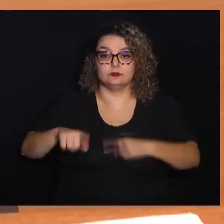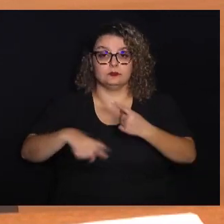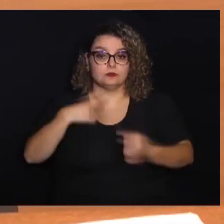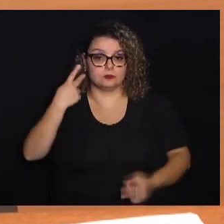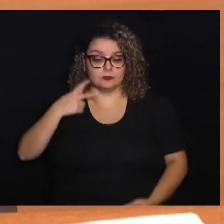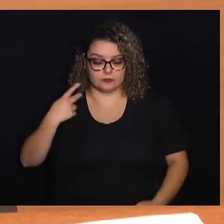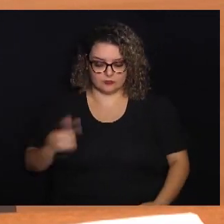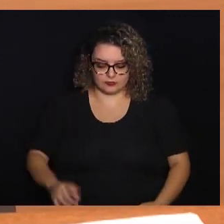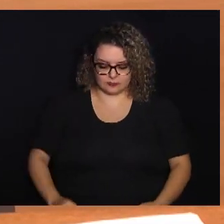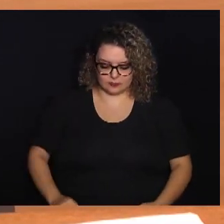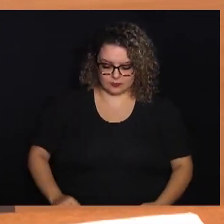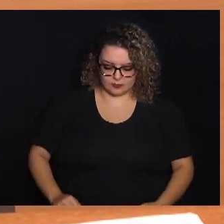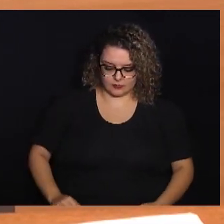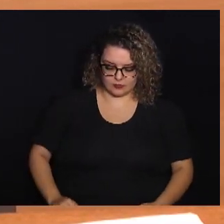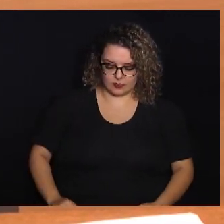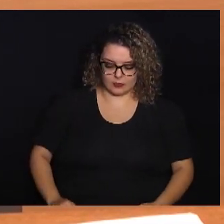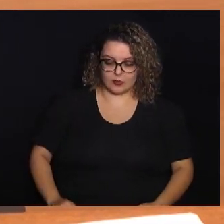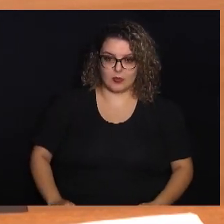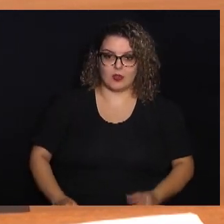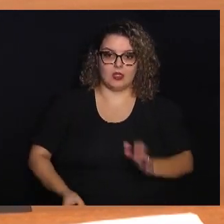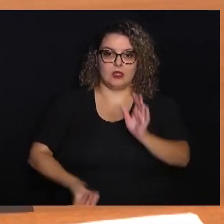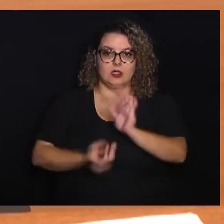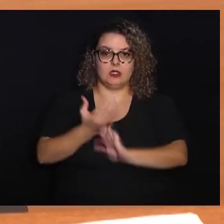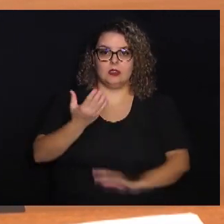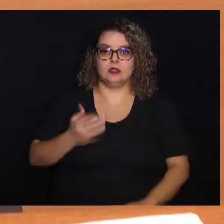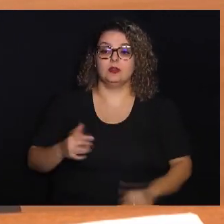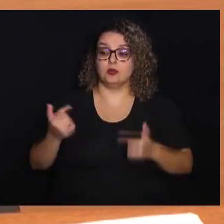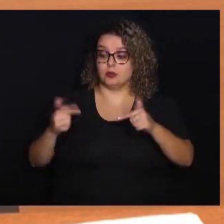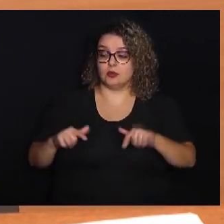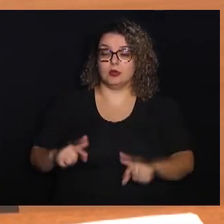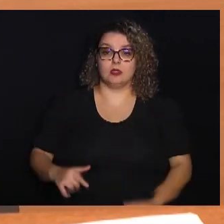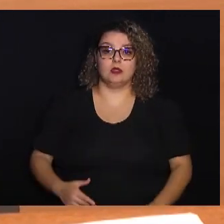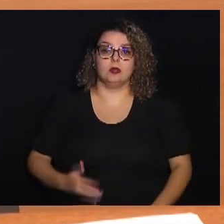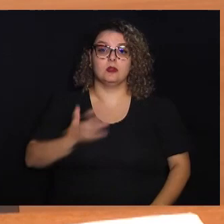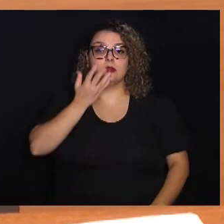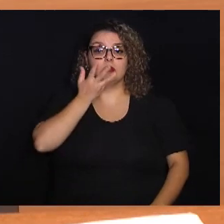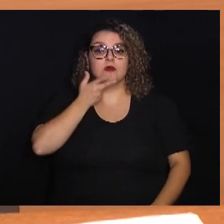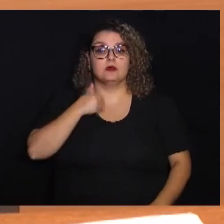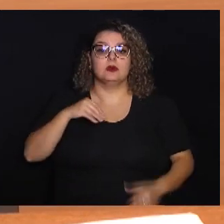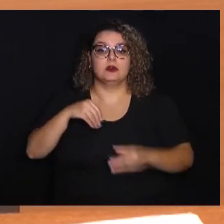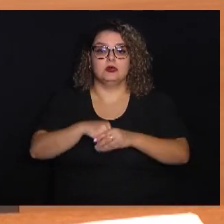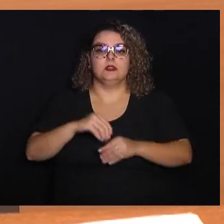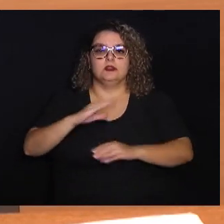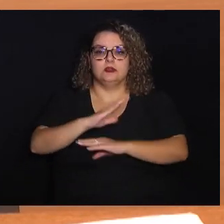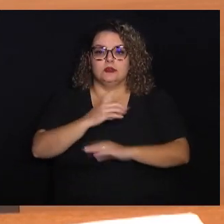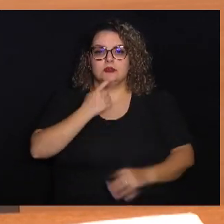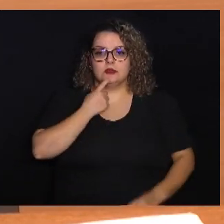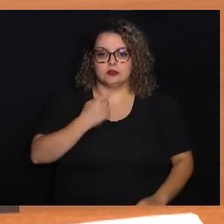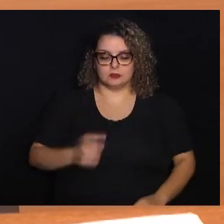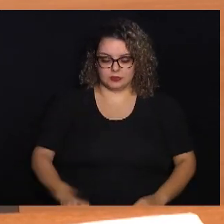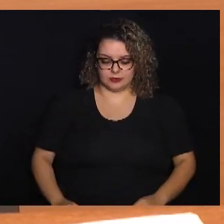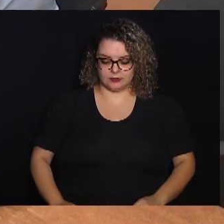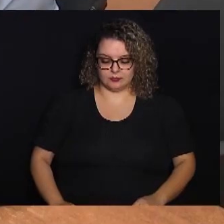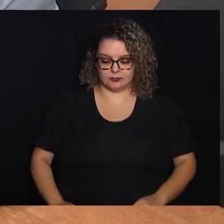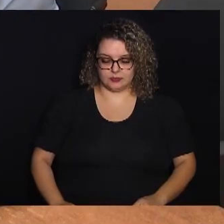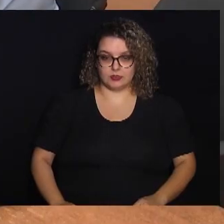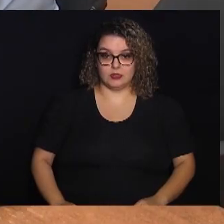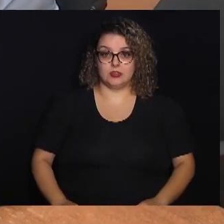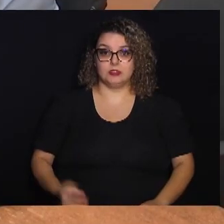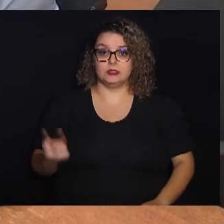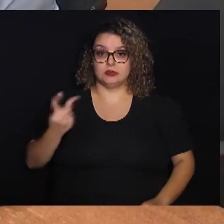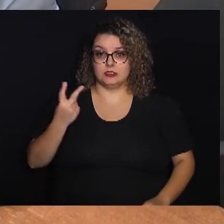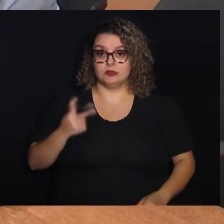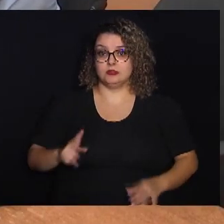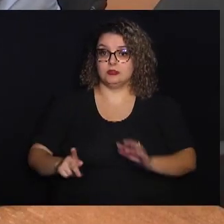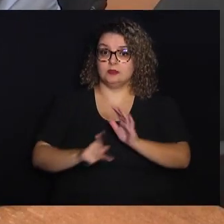outros vereadores que institui o espaço criança na Câmara Municipal de Campinas segundo